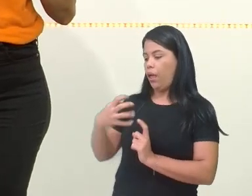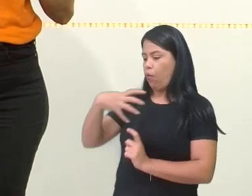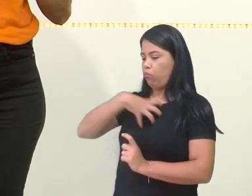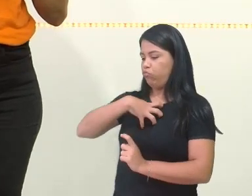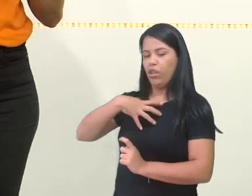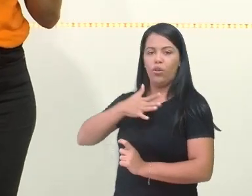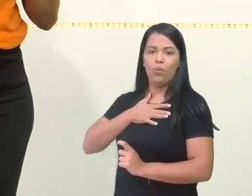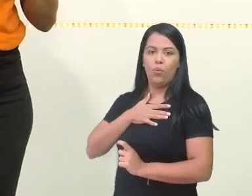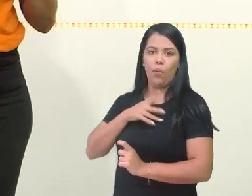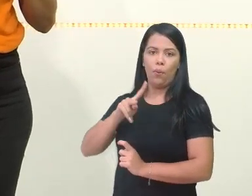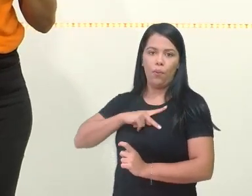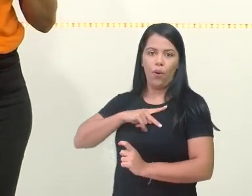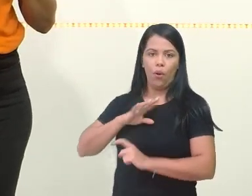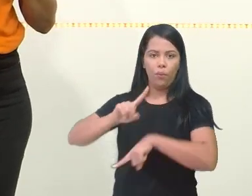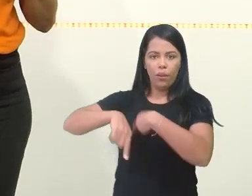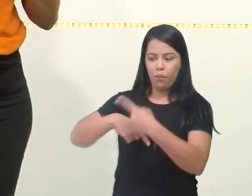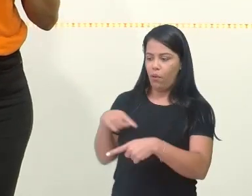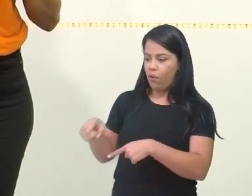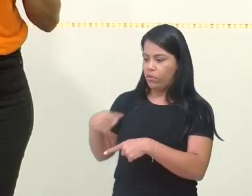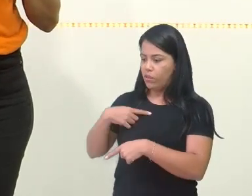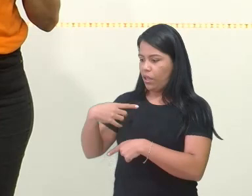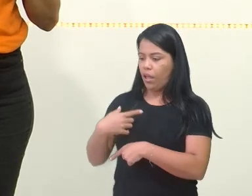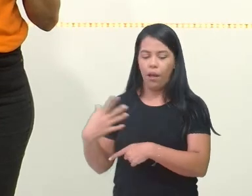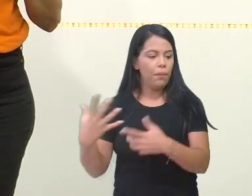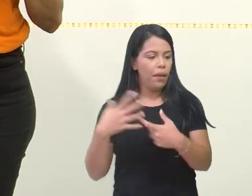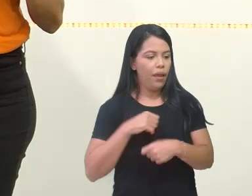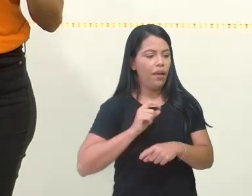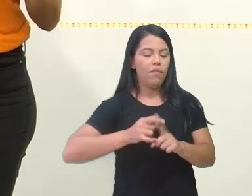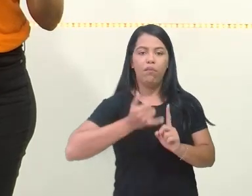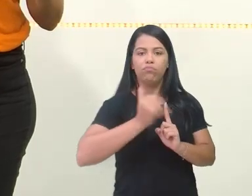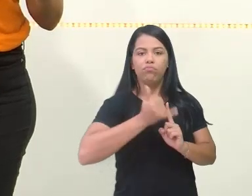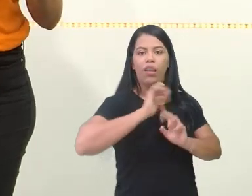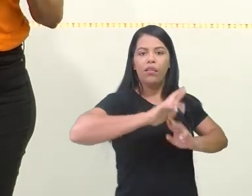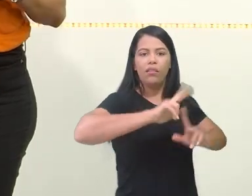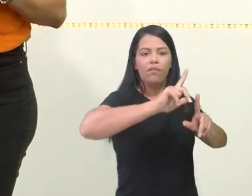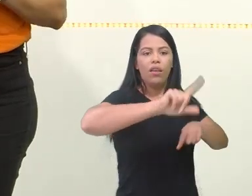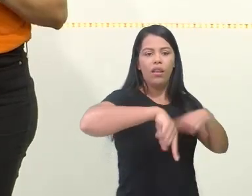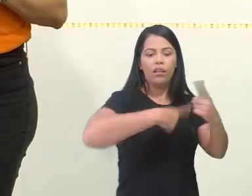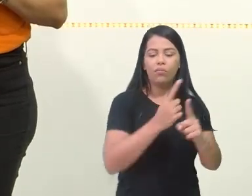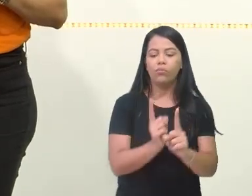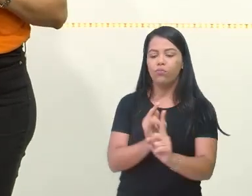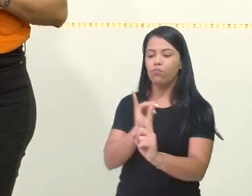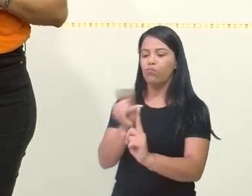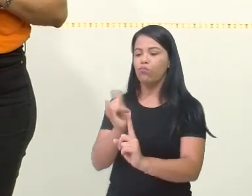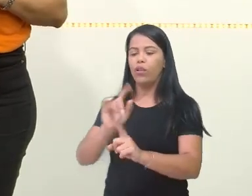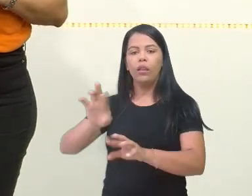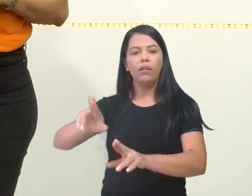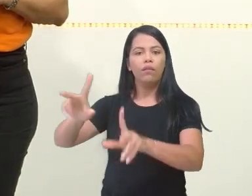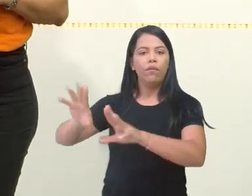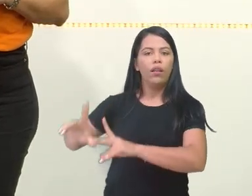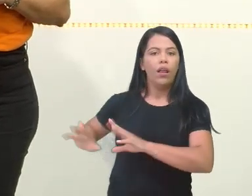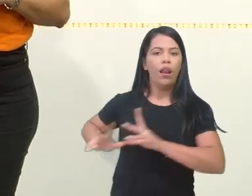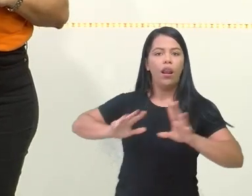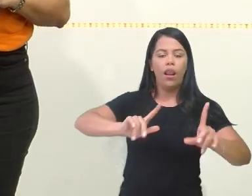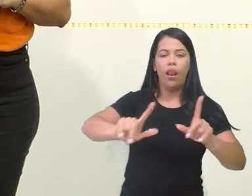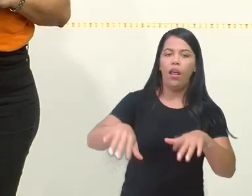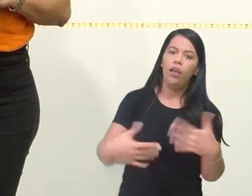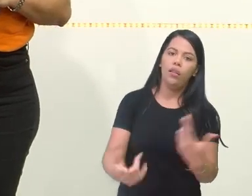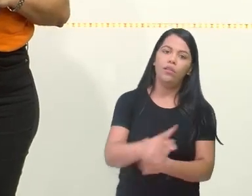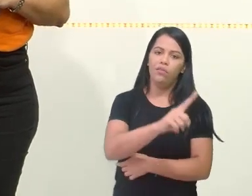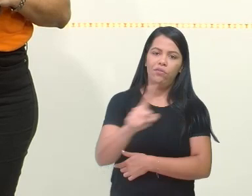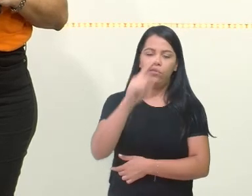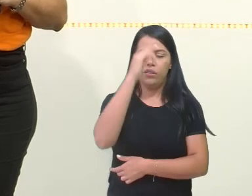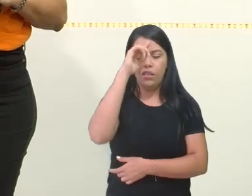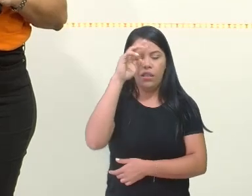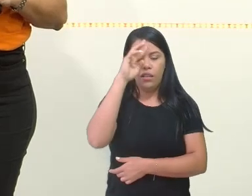jeito, você já vai contar de outra forma quando chegar em casa. Por exemplo, você não lembra o nome das sereias que eu falei agora, Kianda e